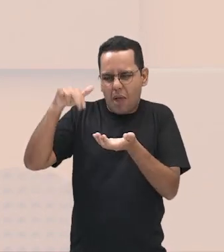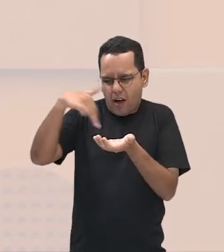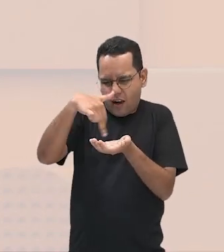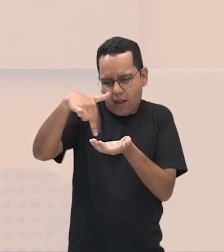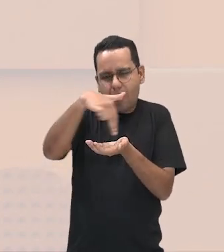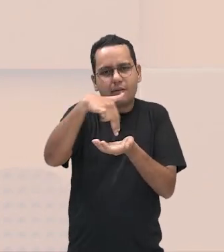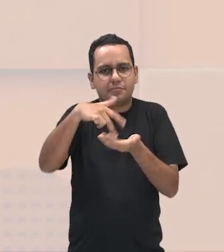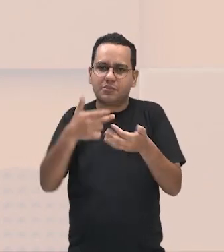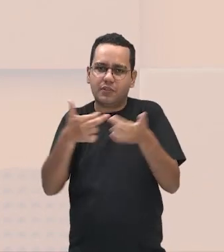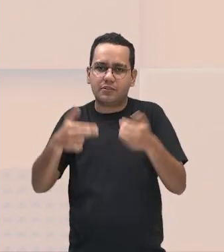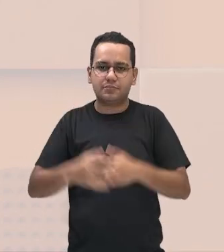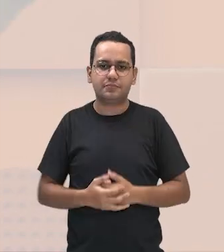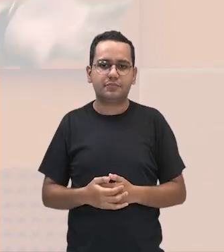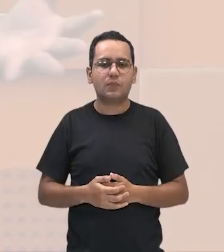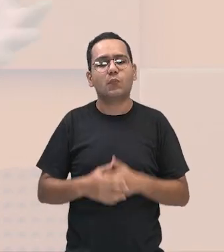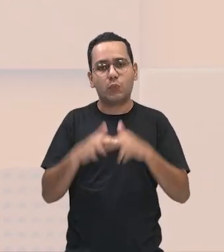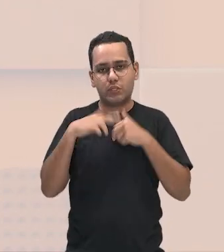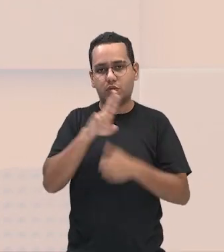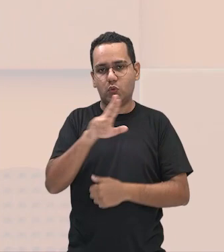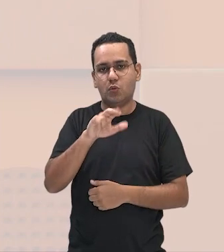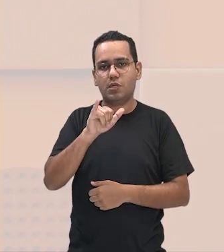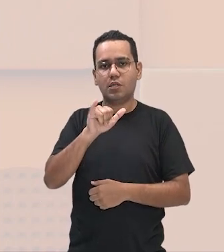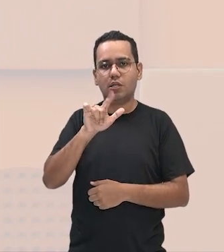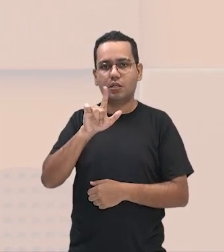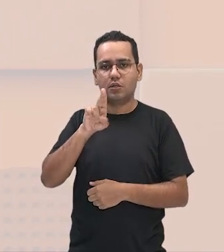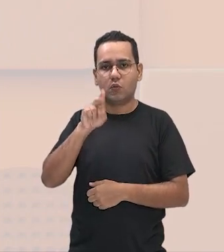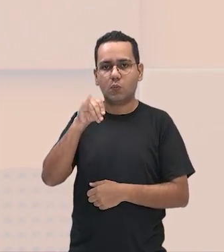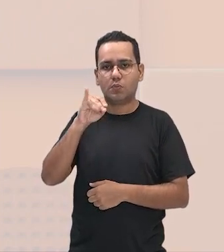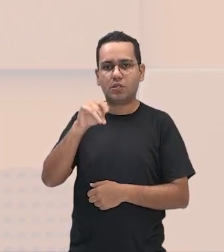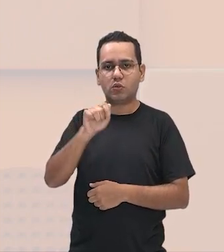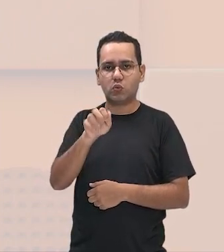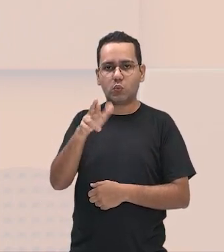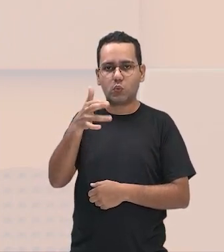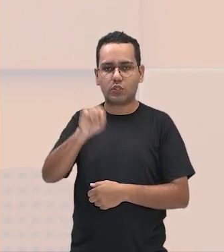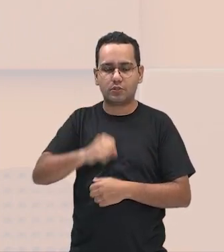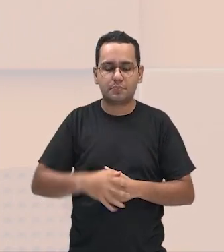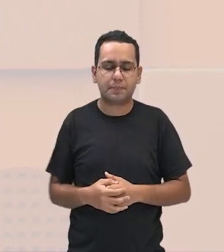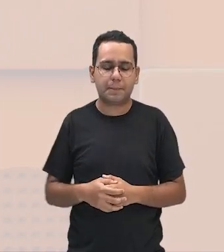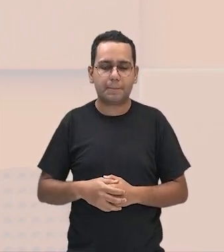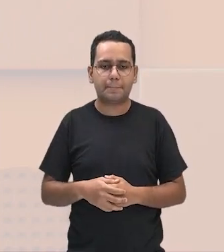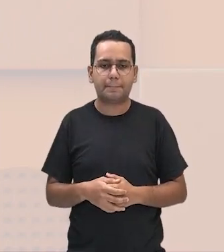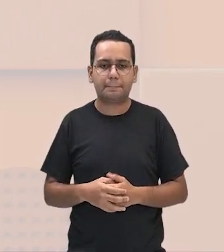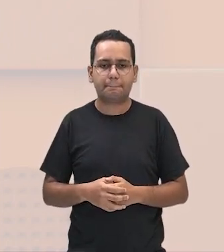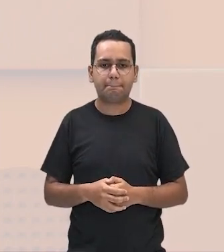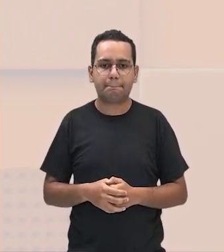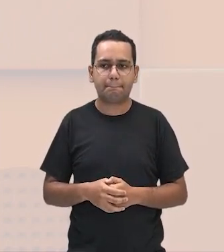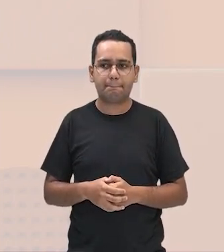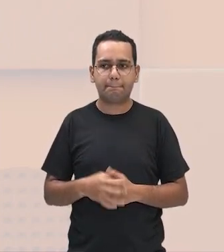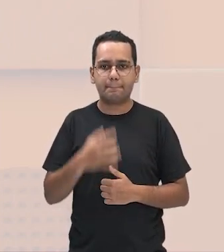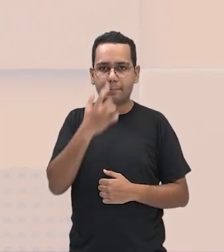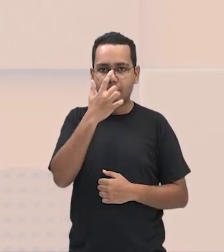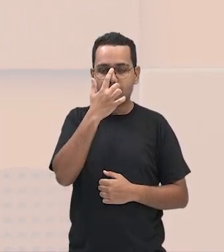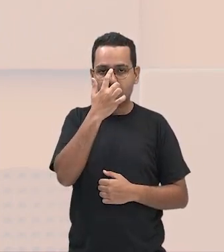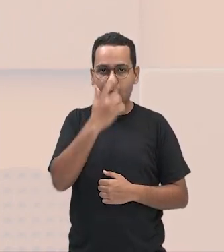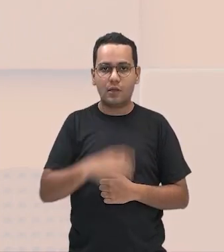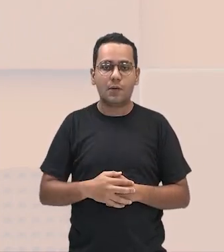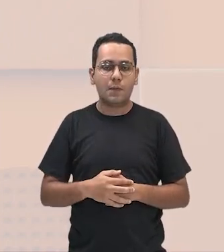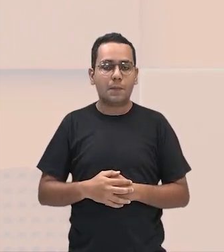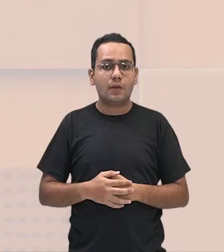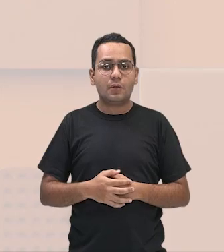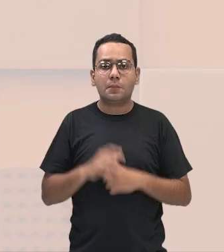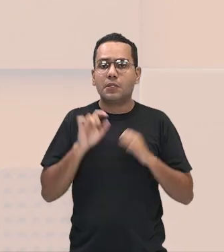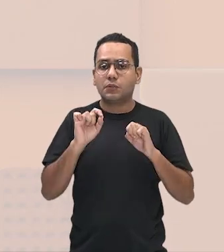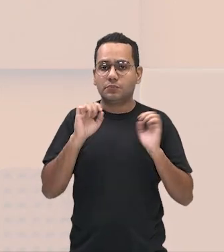iluminuras medievais. Um ponto importante que eu preciso chamar a atenção de vocês é o quê? É essa preocupação, então, dessa vida